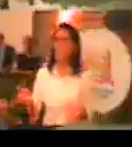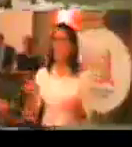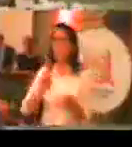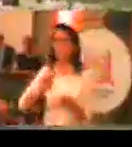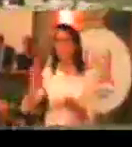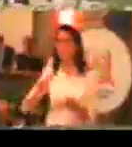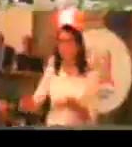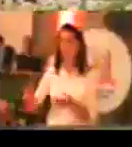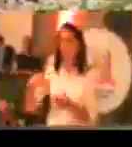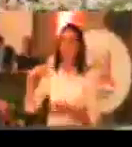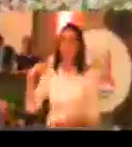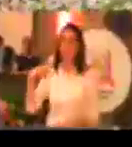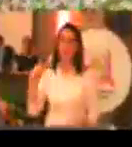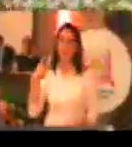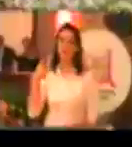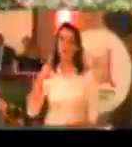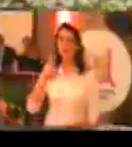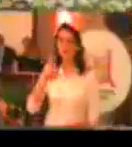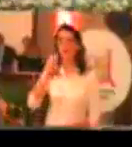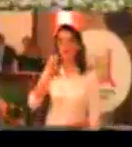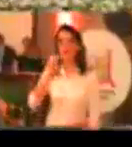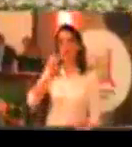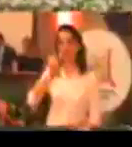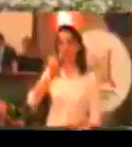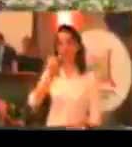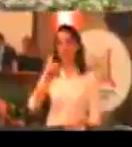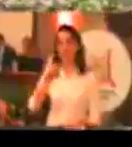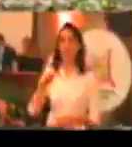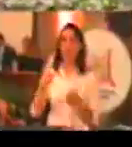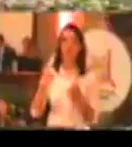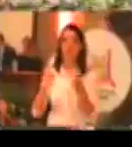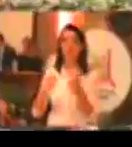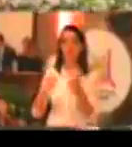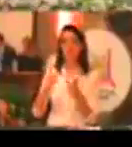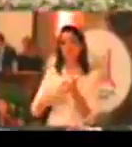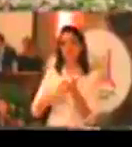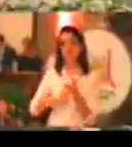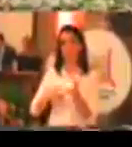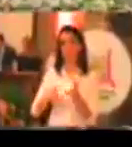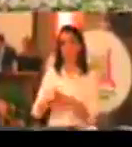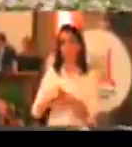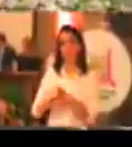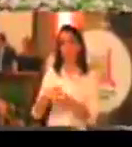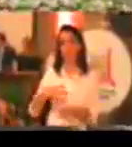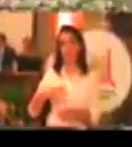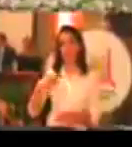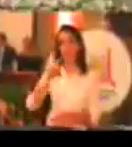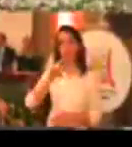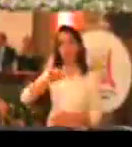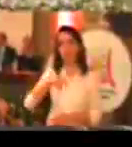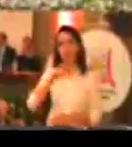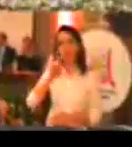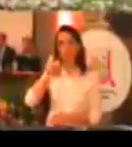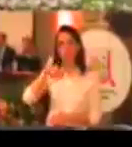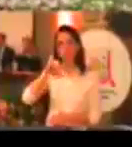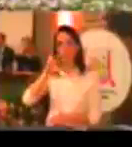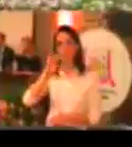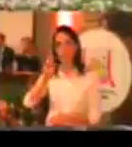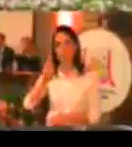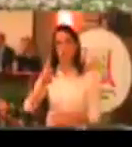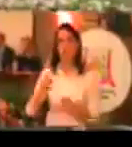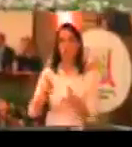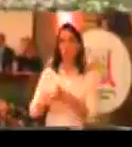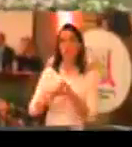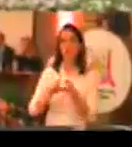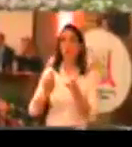Registrando ainda as presenças dos vereadores Moacir Pavan, de Siderópolis, Haroldo Frigo Júnior, de Nova Veneza, vereador